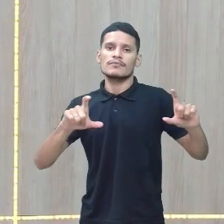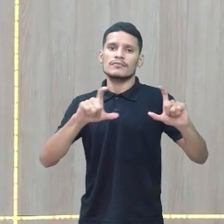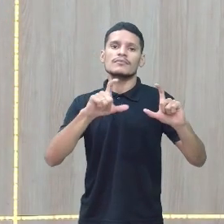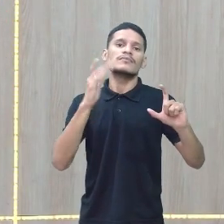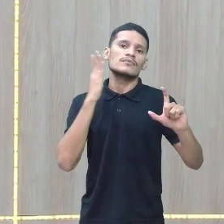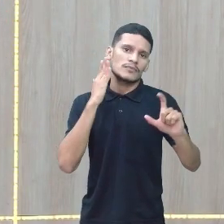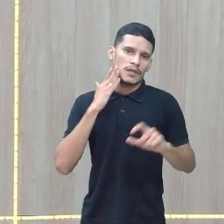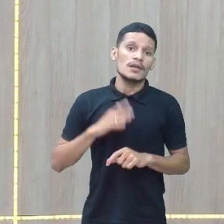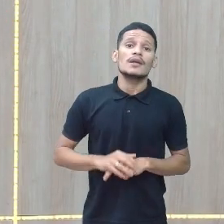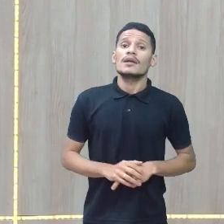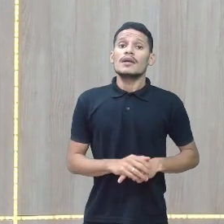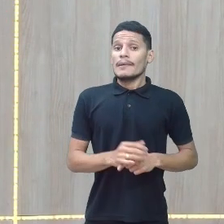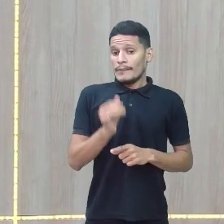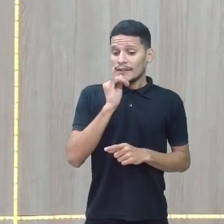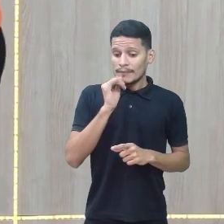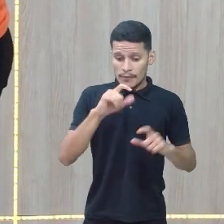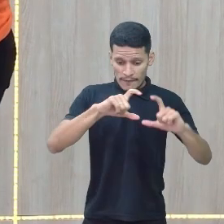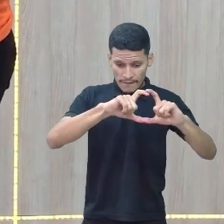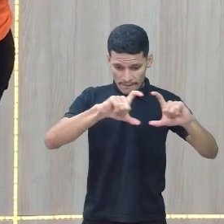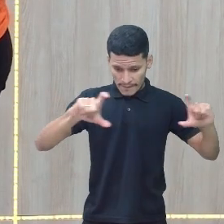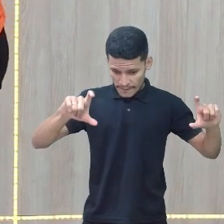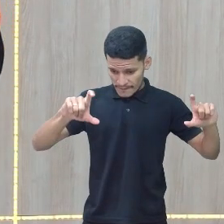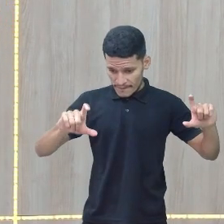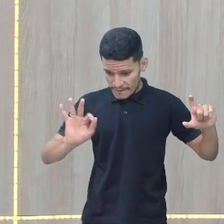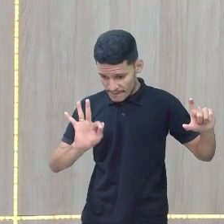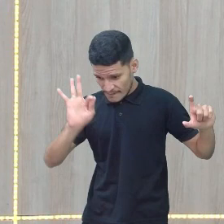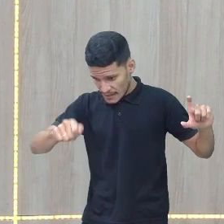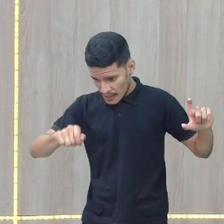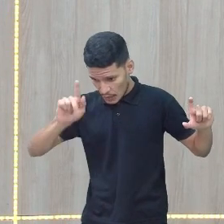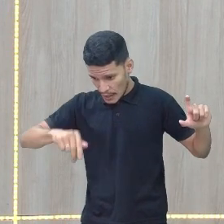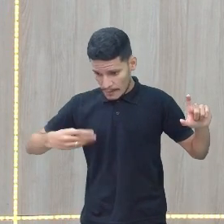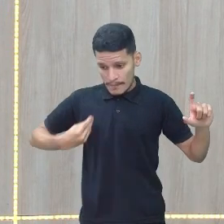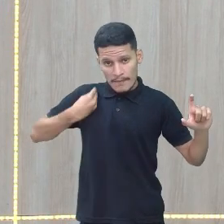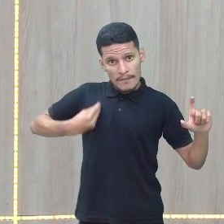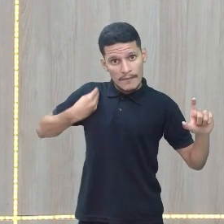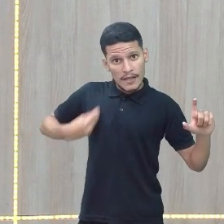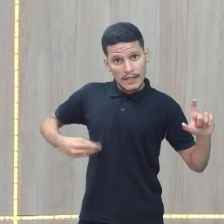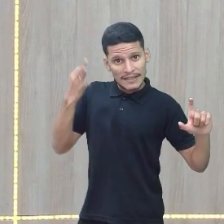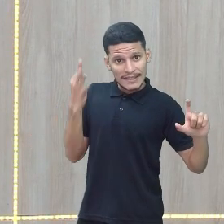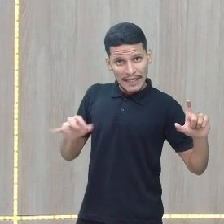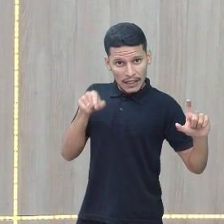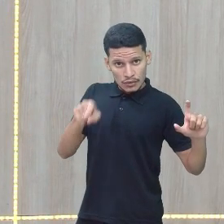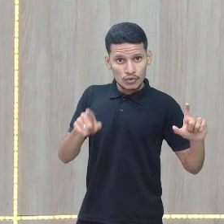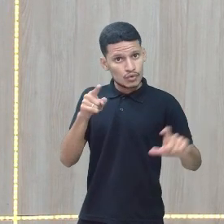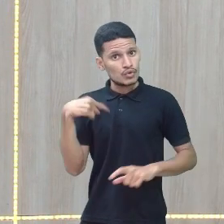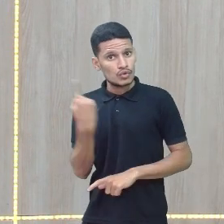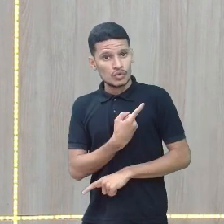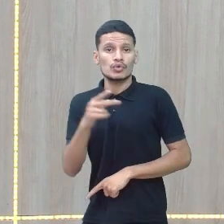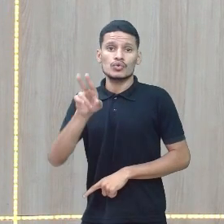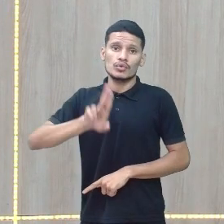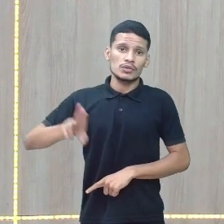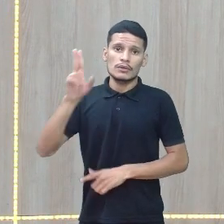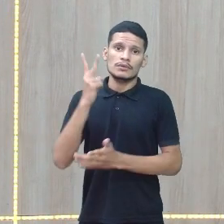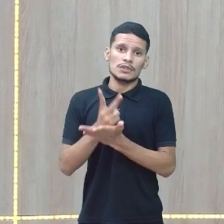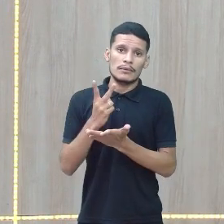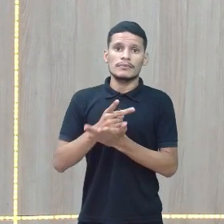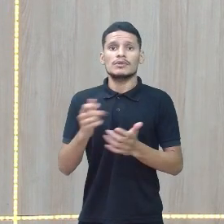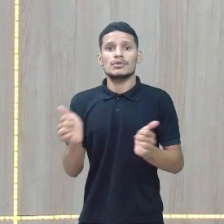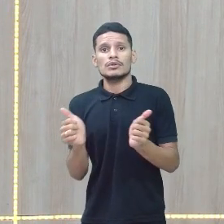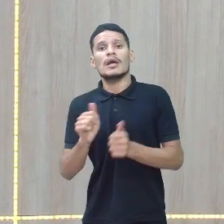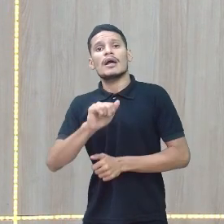né, lá no final da frase. É a posição usual. Sempre usamos ele, do